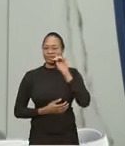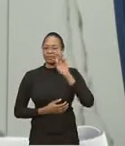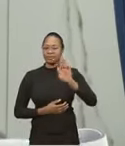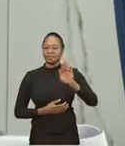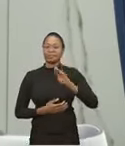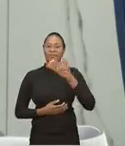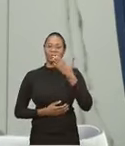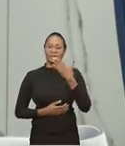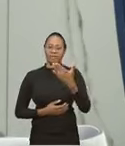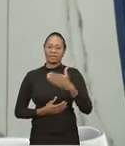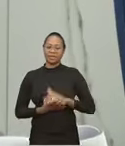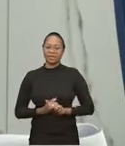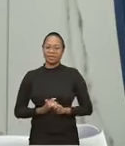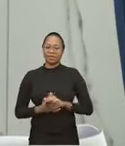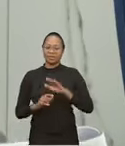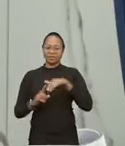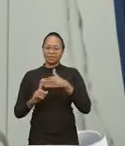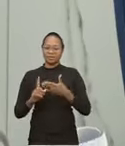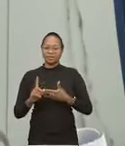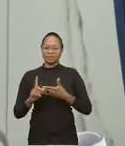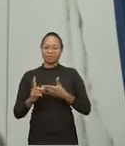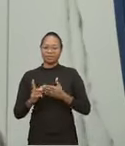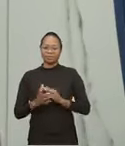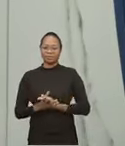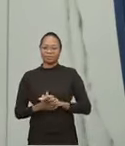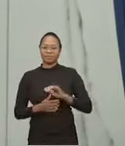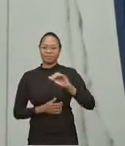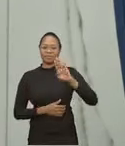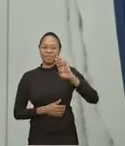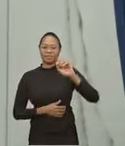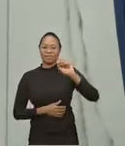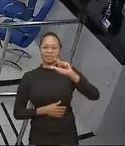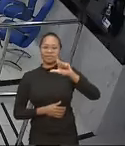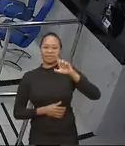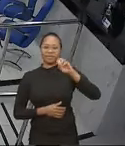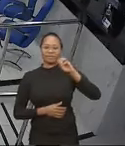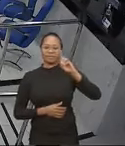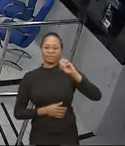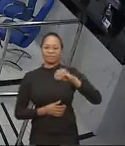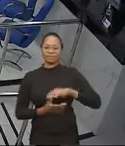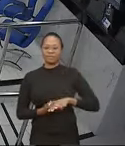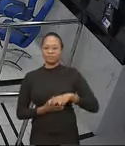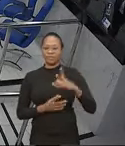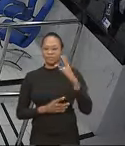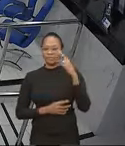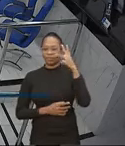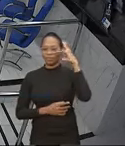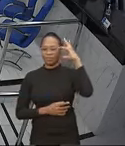concede o título de cidadão da cidade de Camaçari ao senhor Baldo Cabeleireiro.